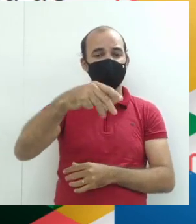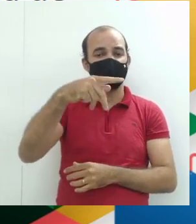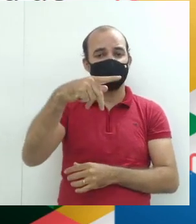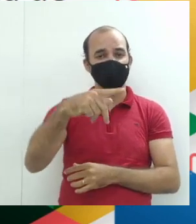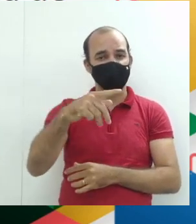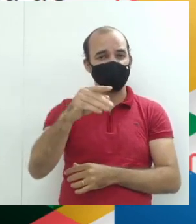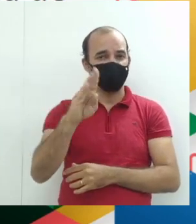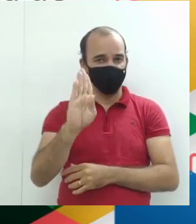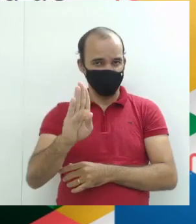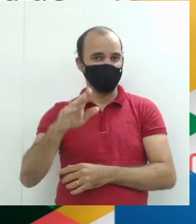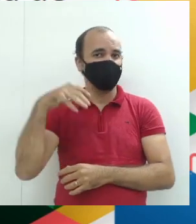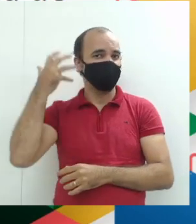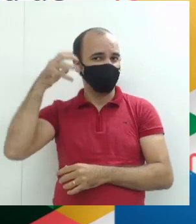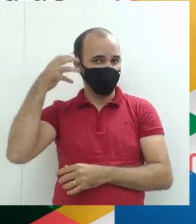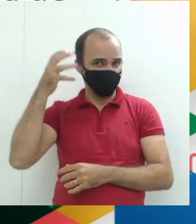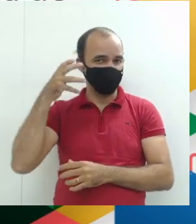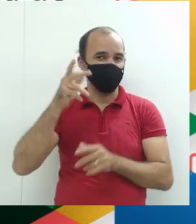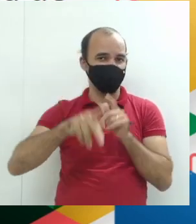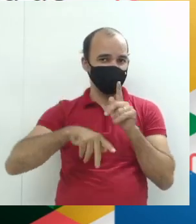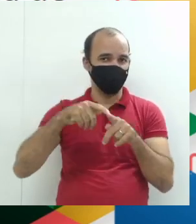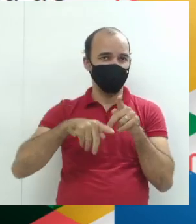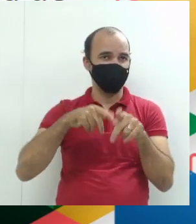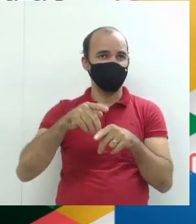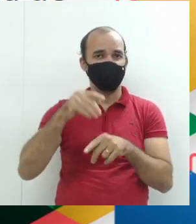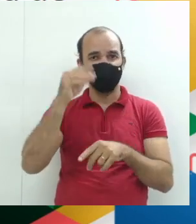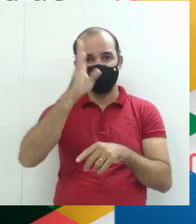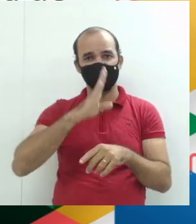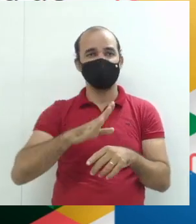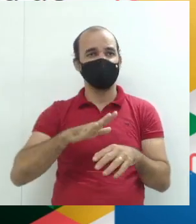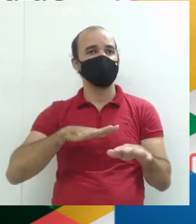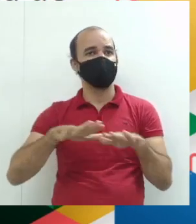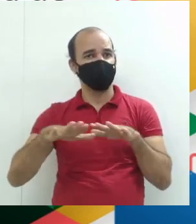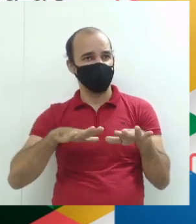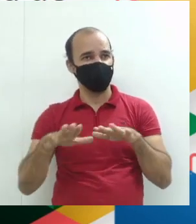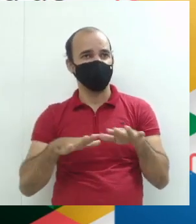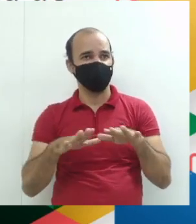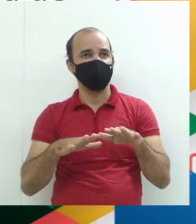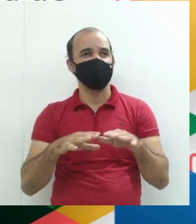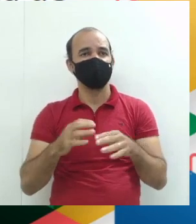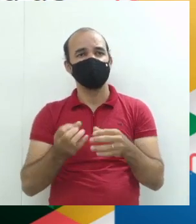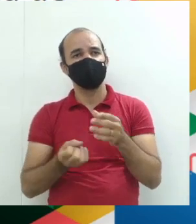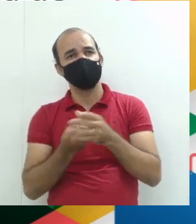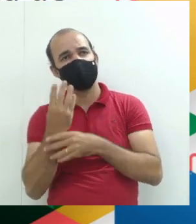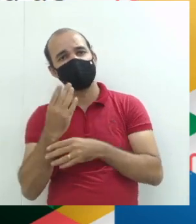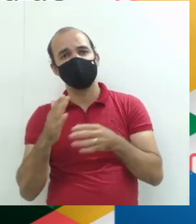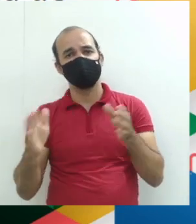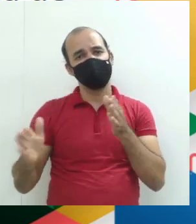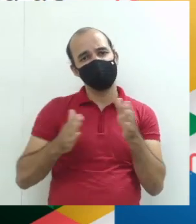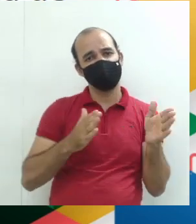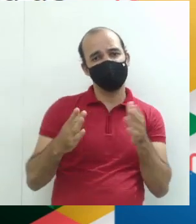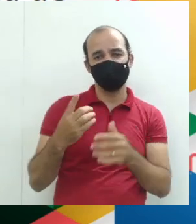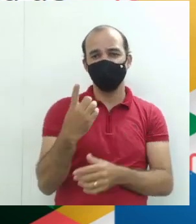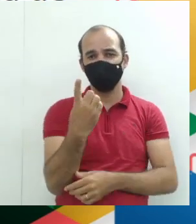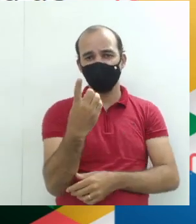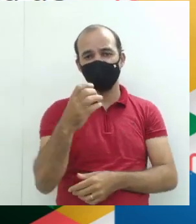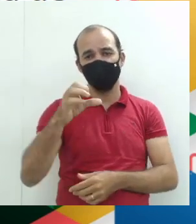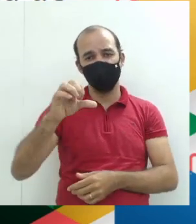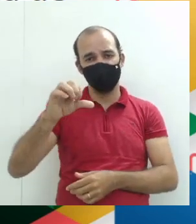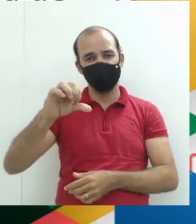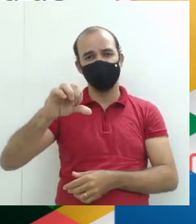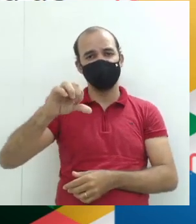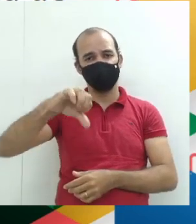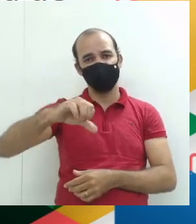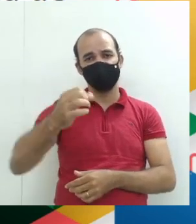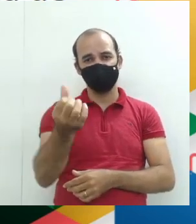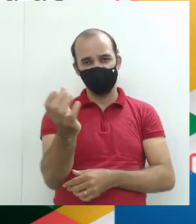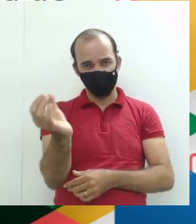né, como um movimento musical brasileiro que surgiu em meados da década de 60 como uma mistura